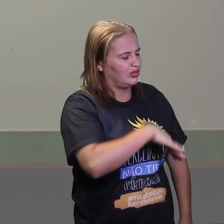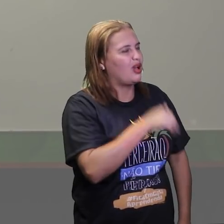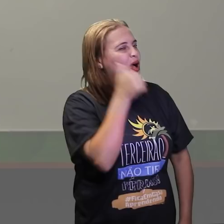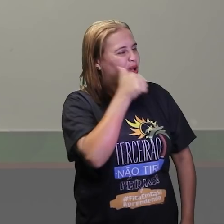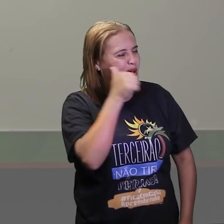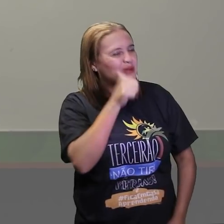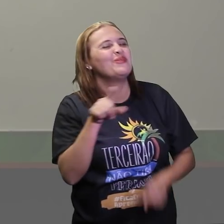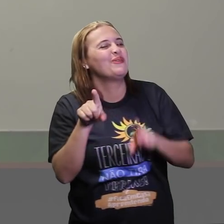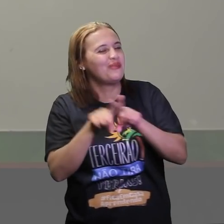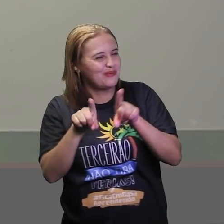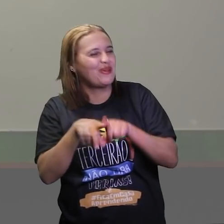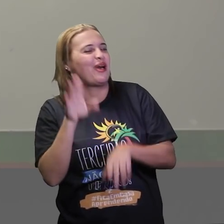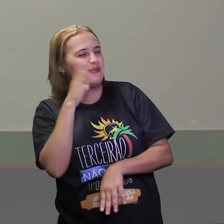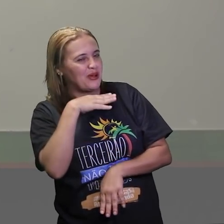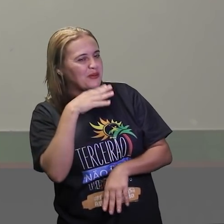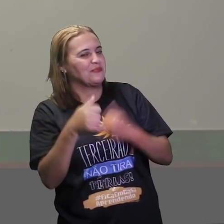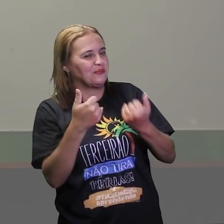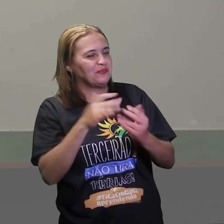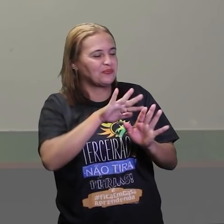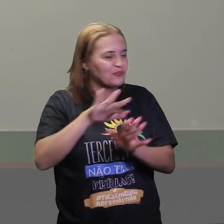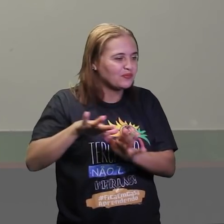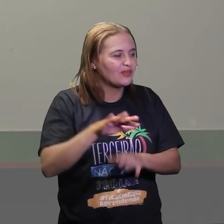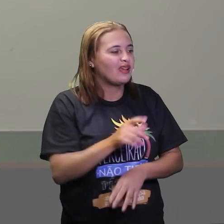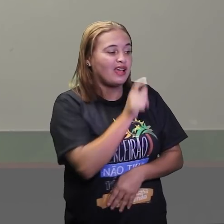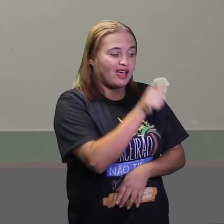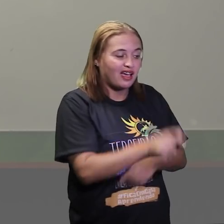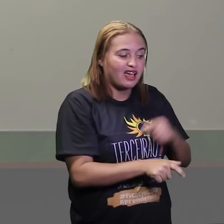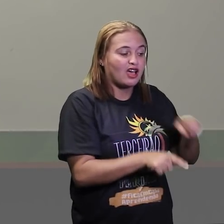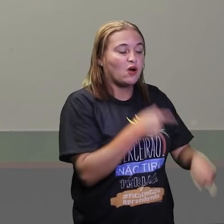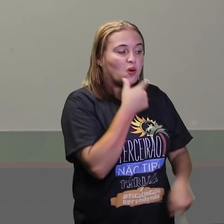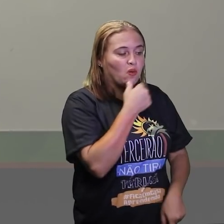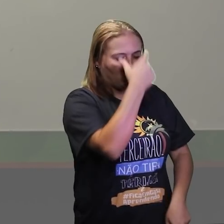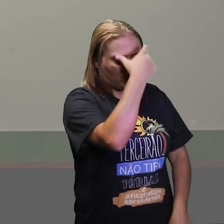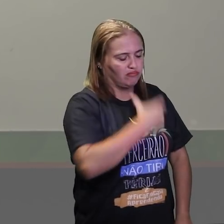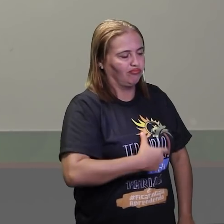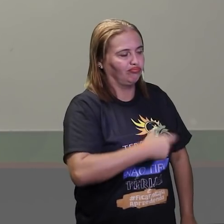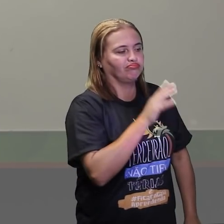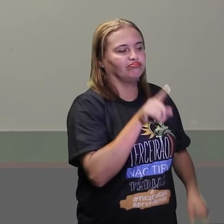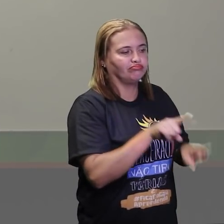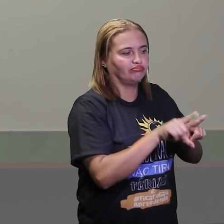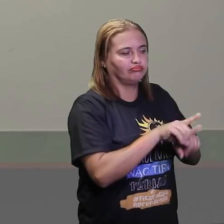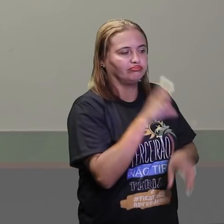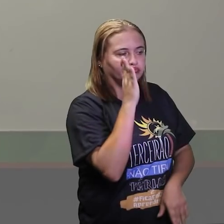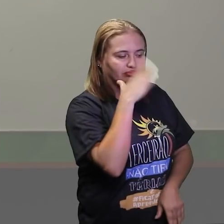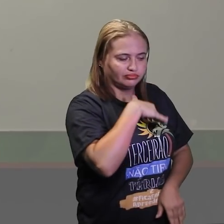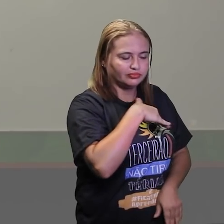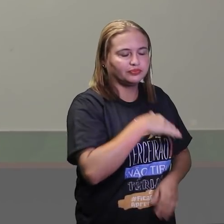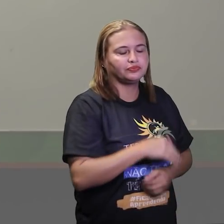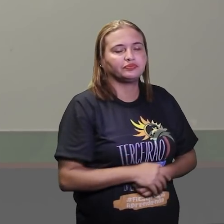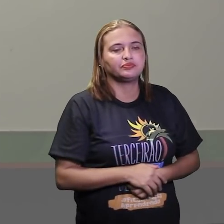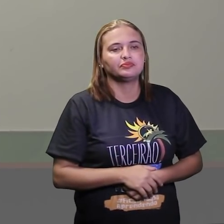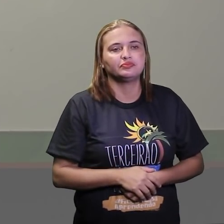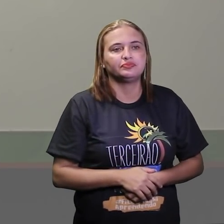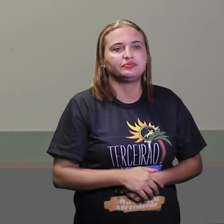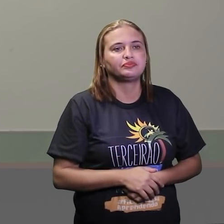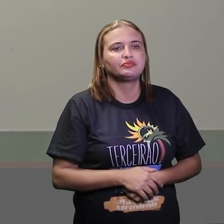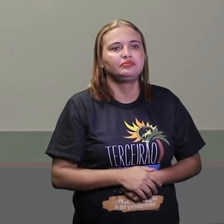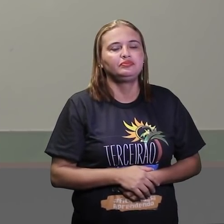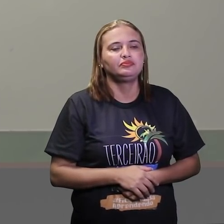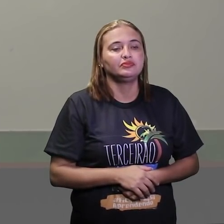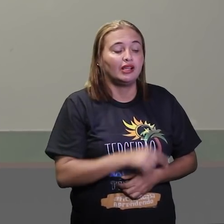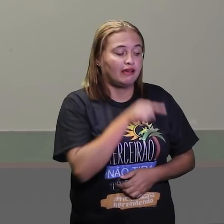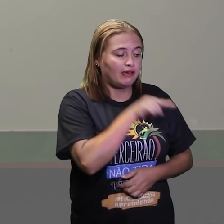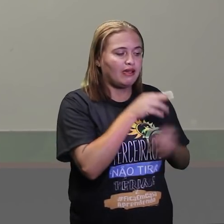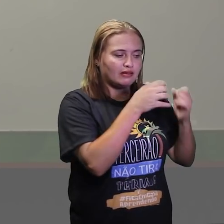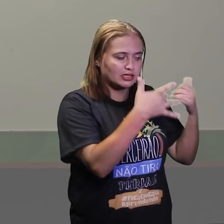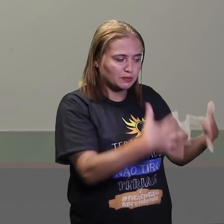Só a gente que é mau, não. Então, vamos lá. O ser humano, presta atenção, olha aqui. Então,